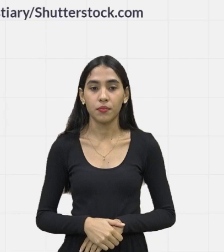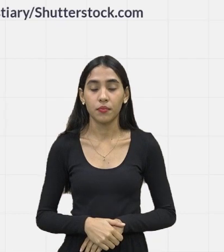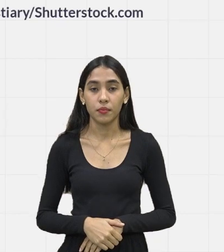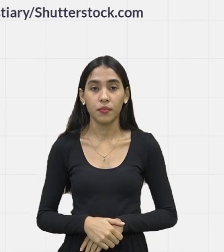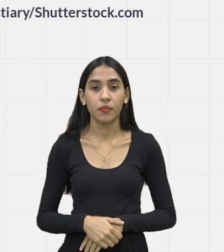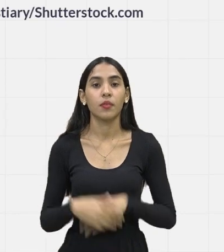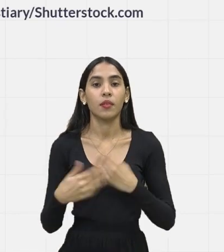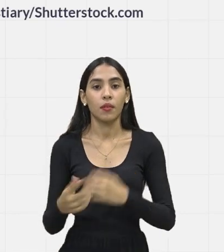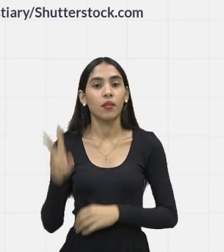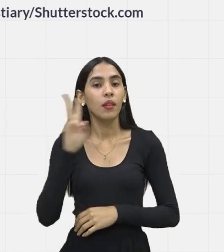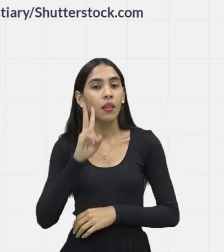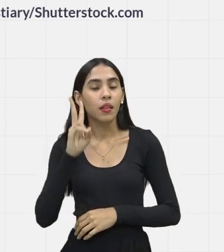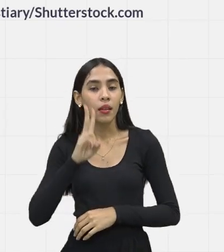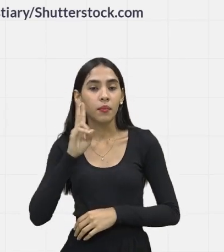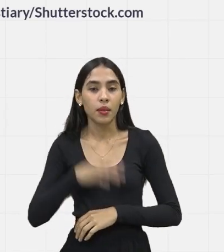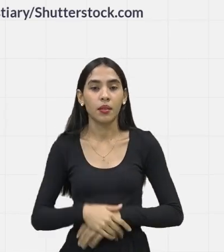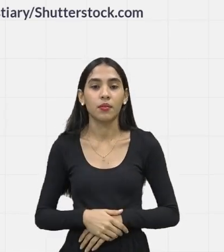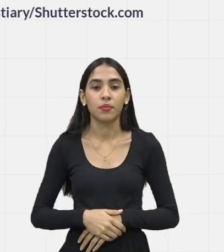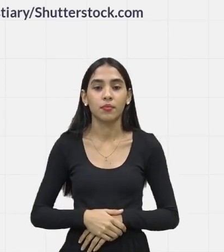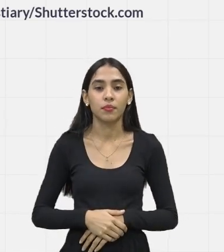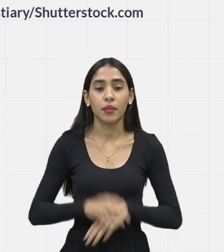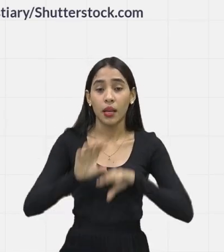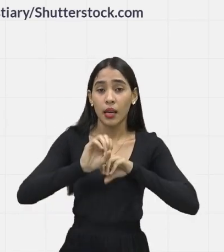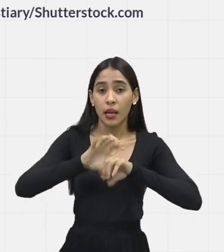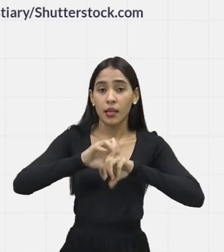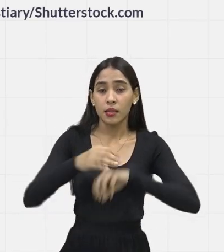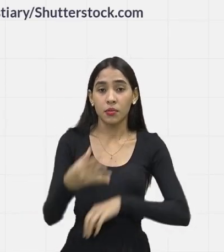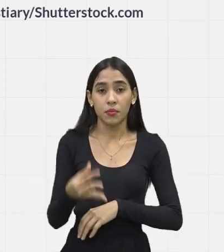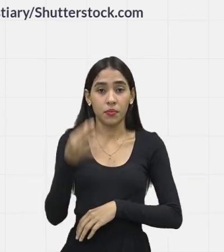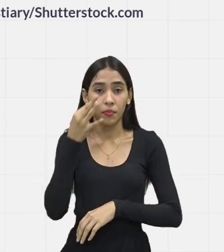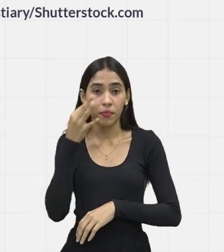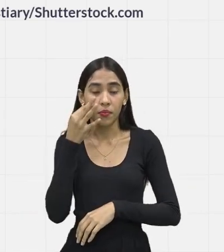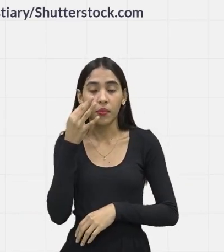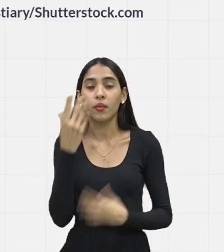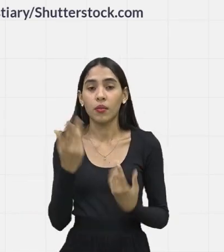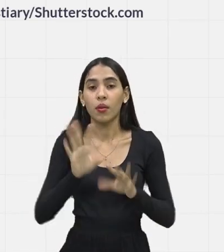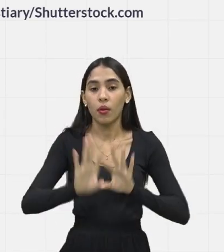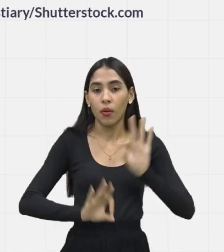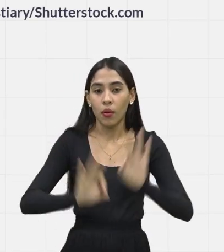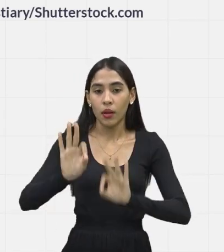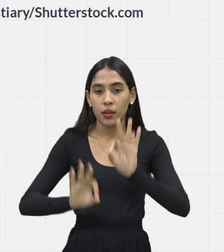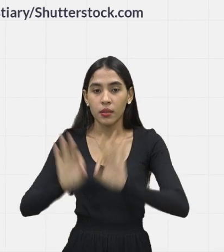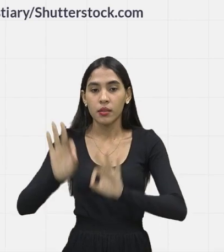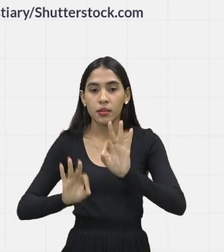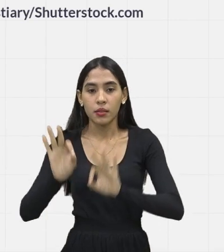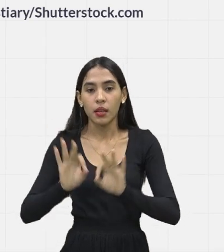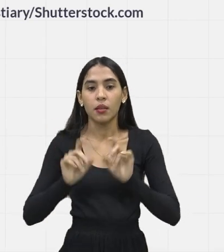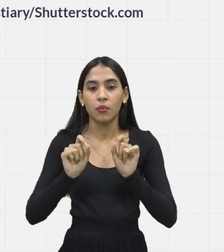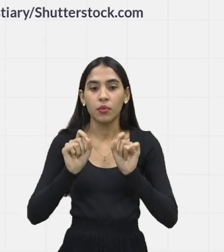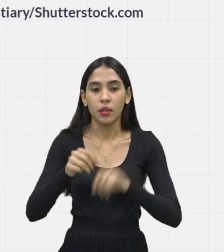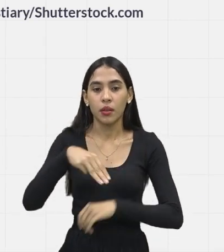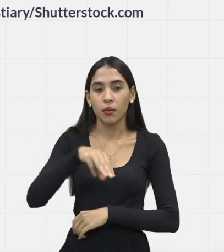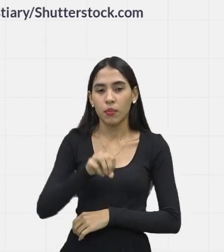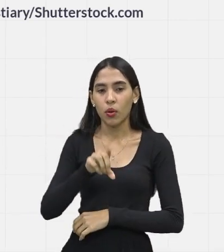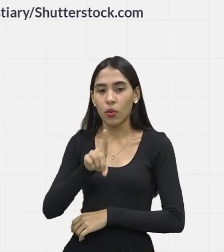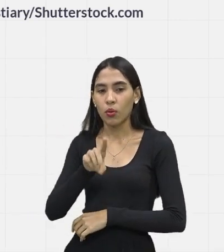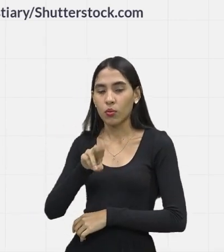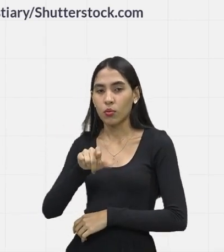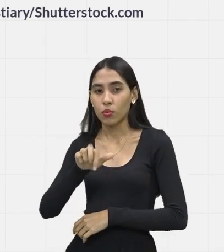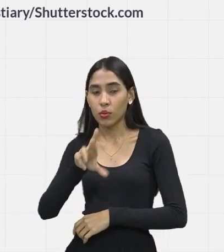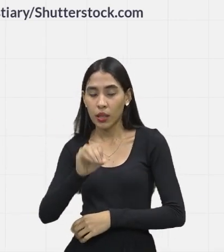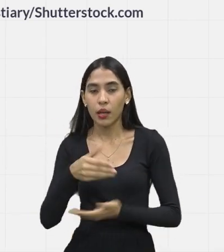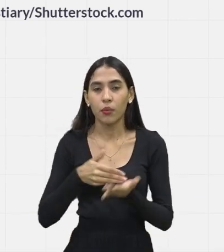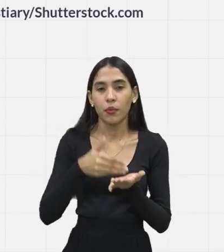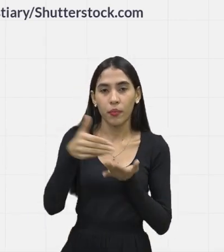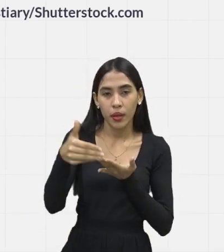relembrando, né, o ensino presencial, ele é organizado de maneira modular, então você vai ter no decorrer do ano letivo, né, se